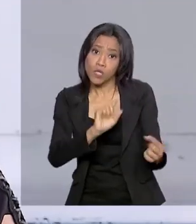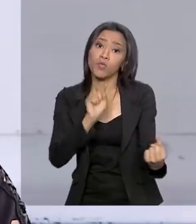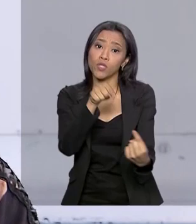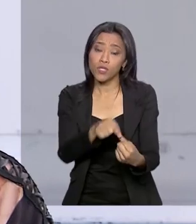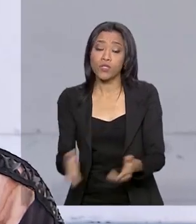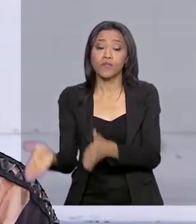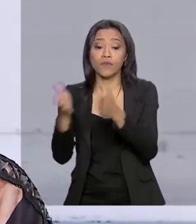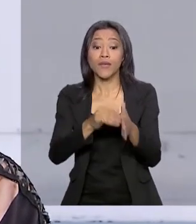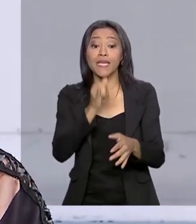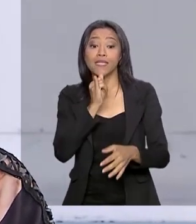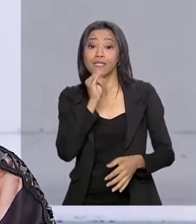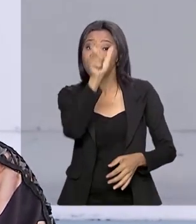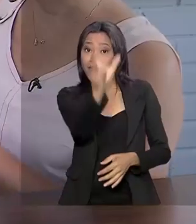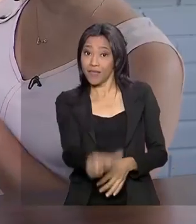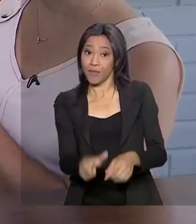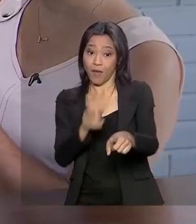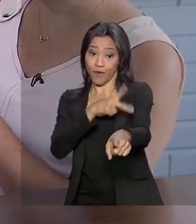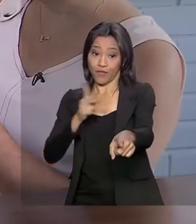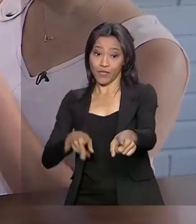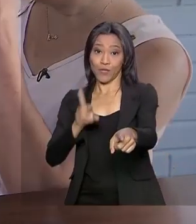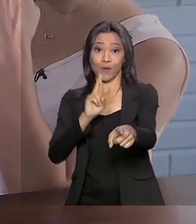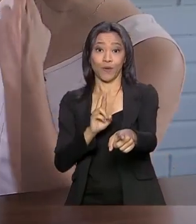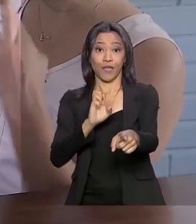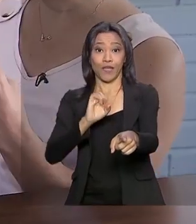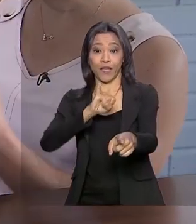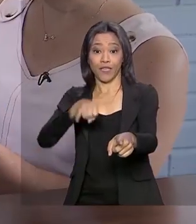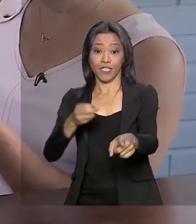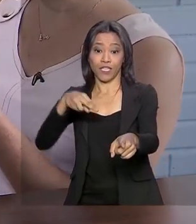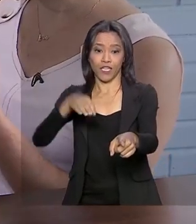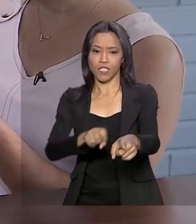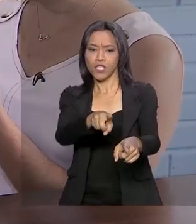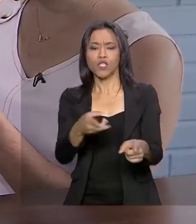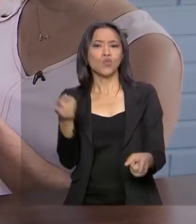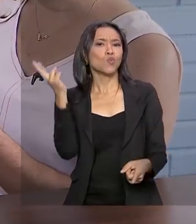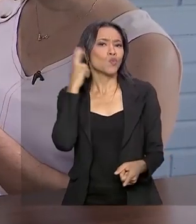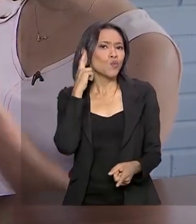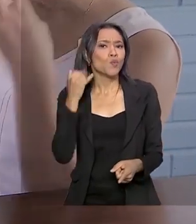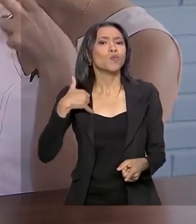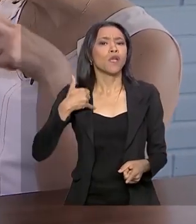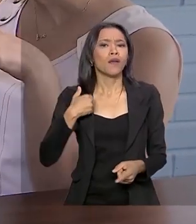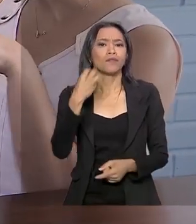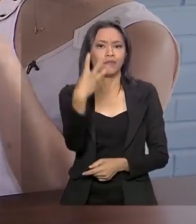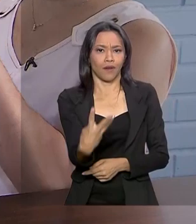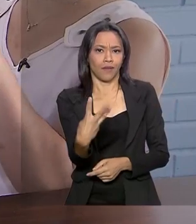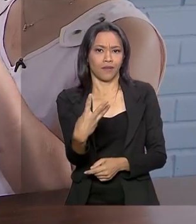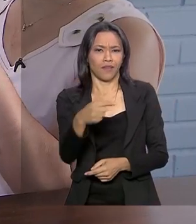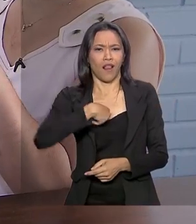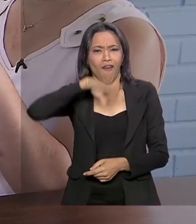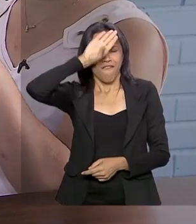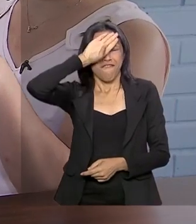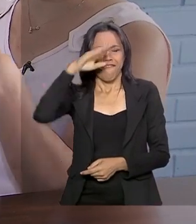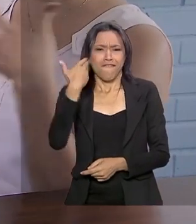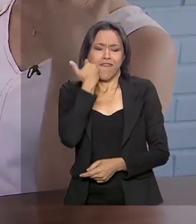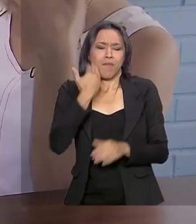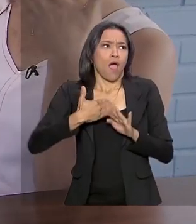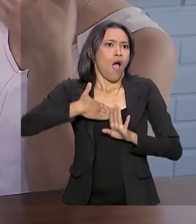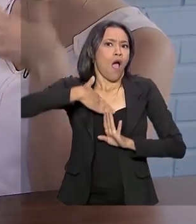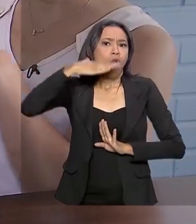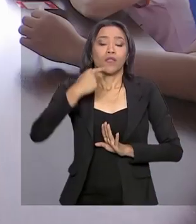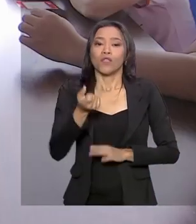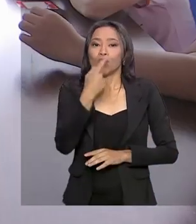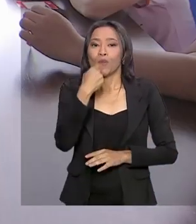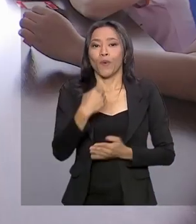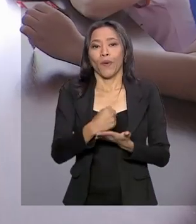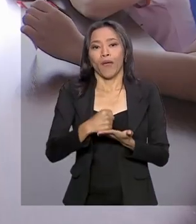exemplo disso é a professora rejane ela ficou surda aos três anos de idade depois de uma febre alta e um remédio errado